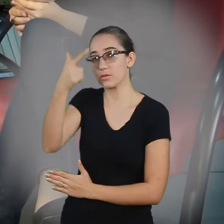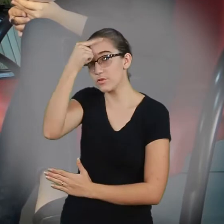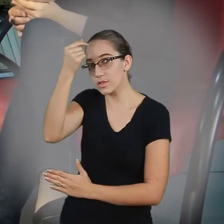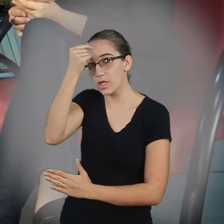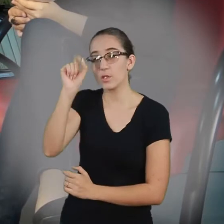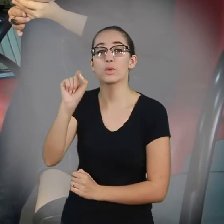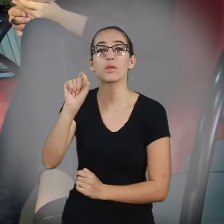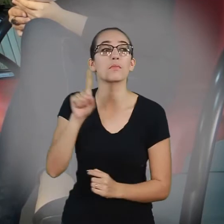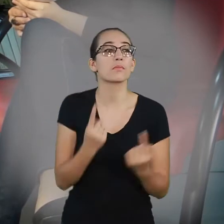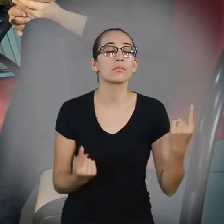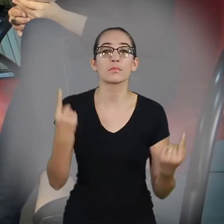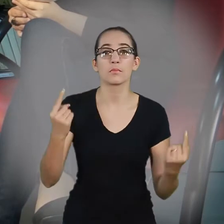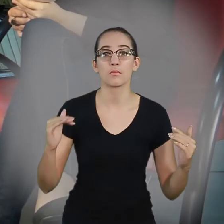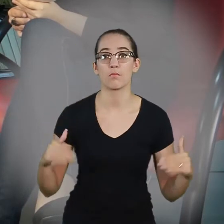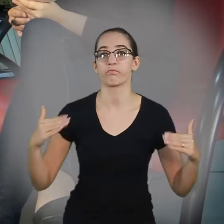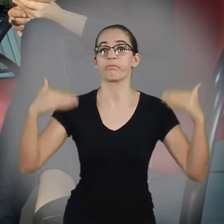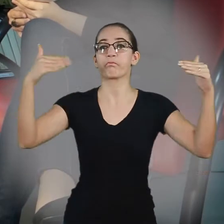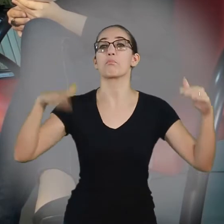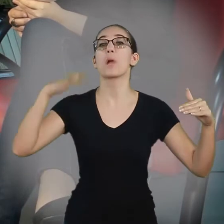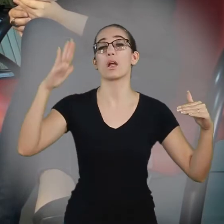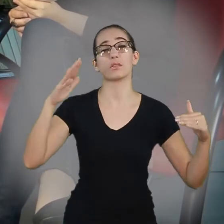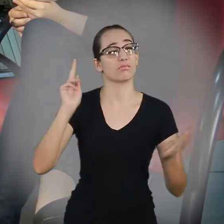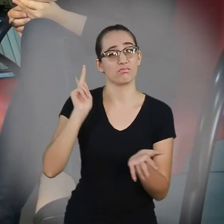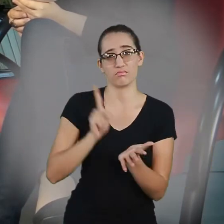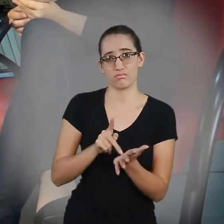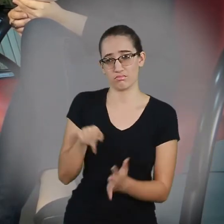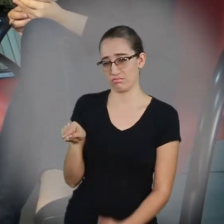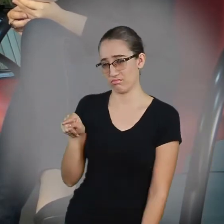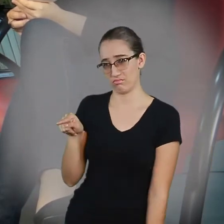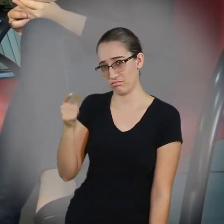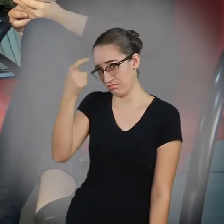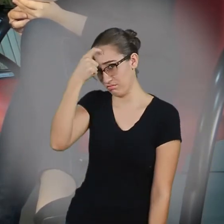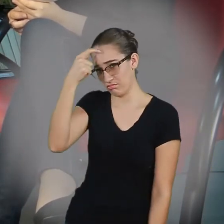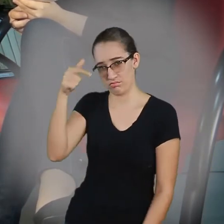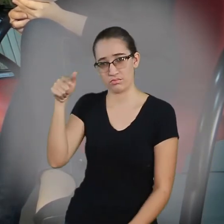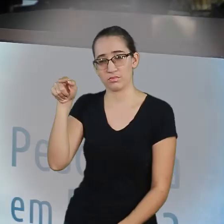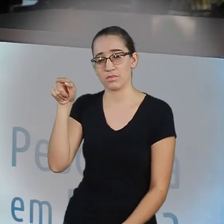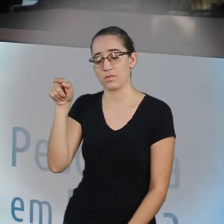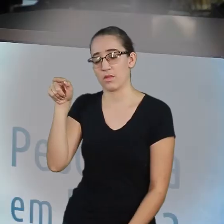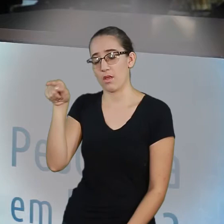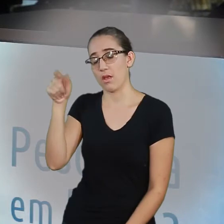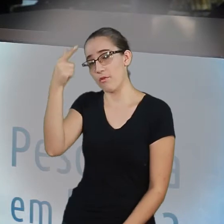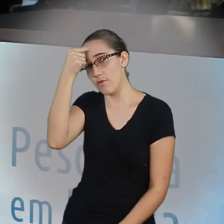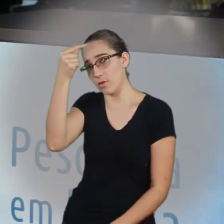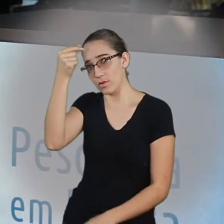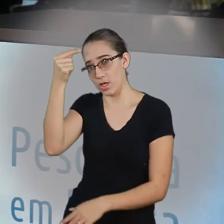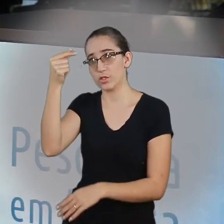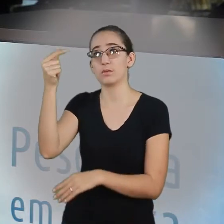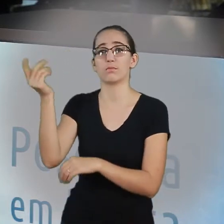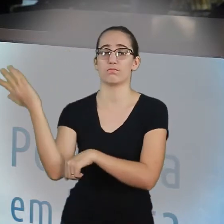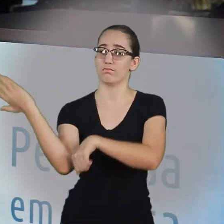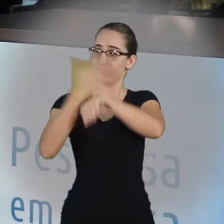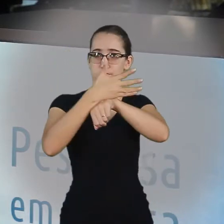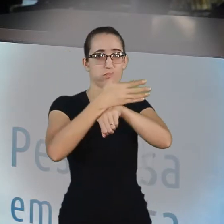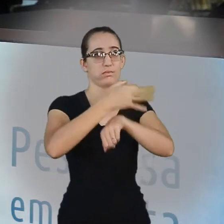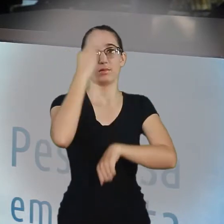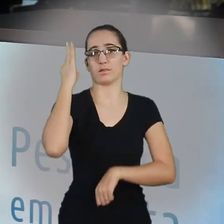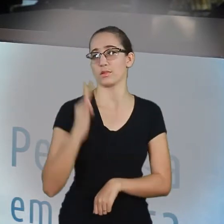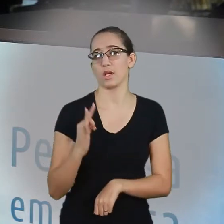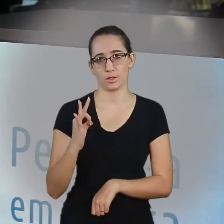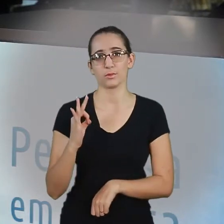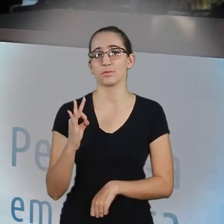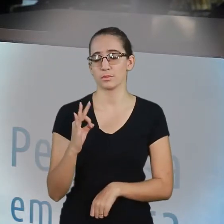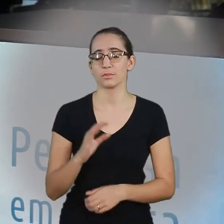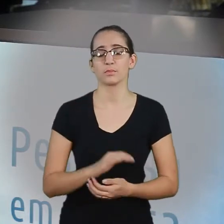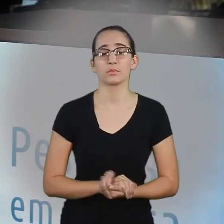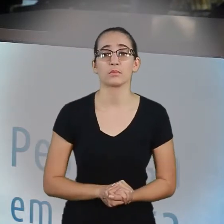vai agregar muito mais valor à sociedade do que uma indústria tradicional. Já em 1590, o